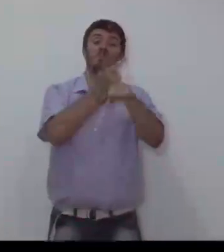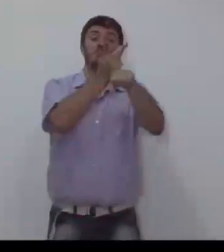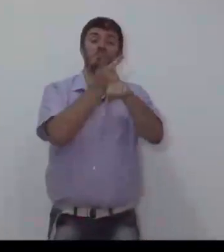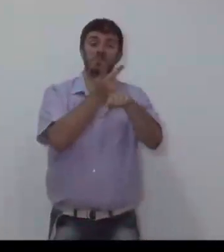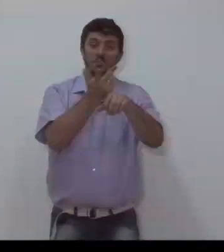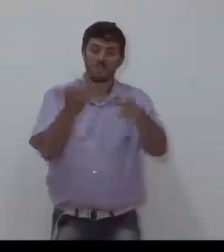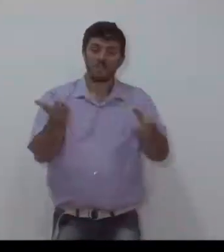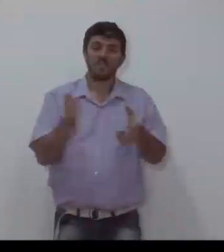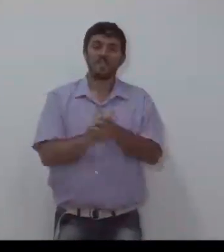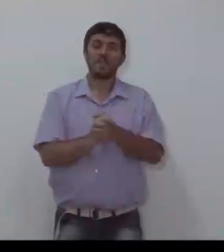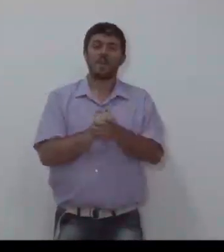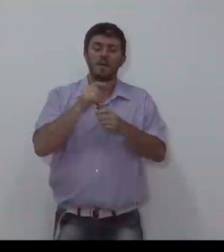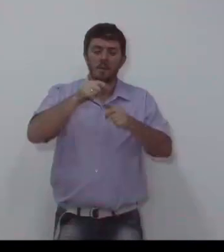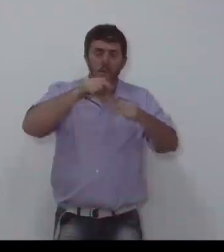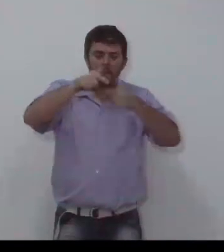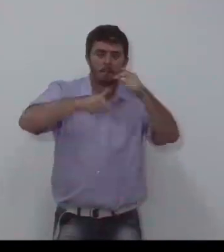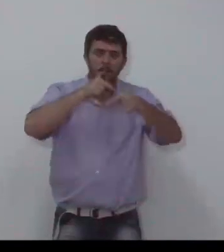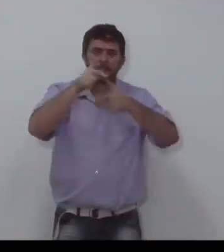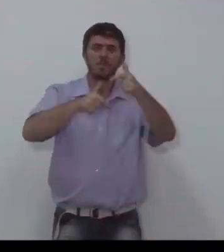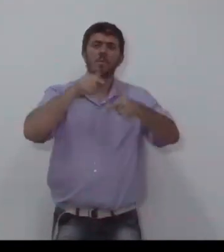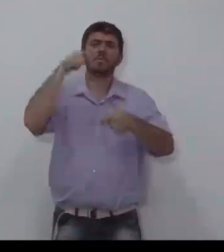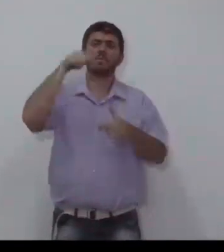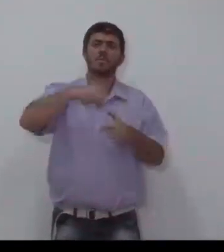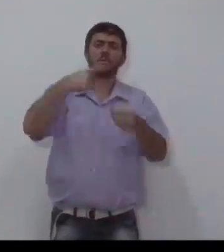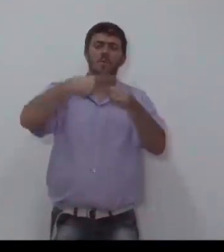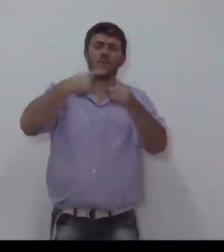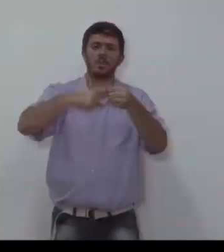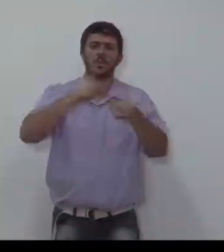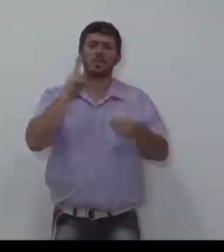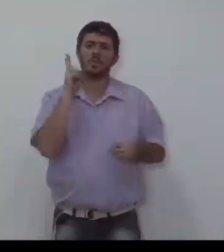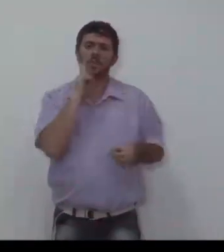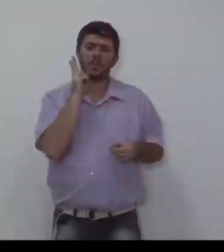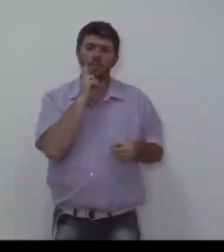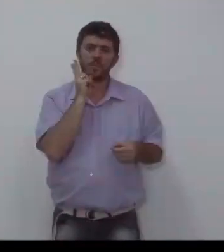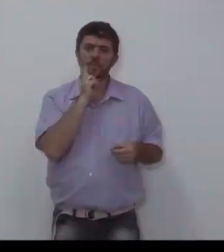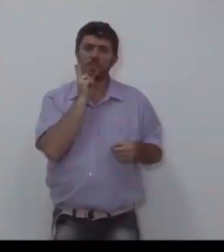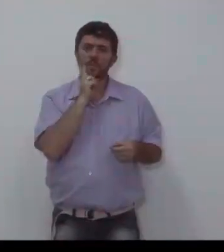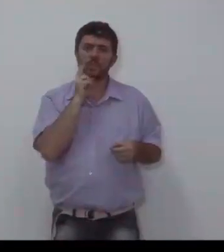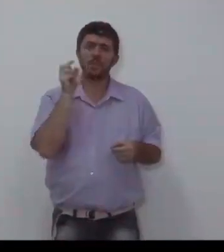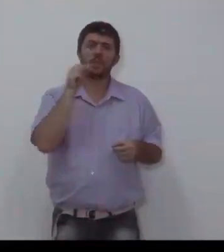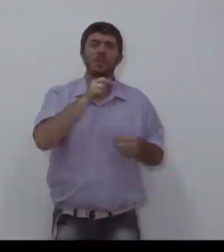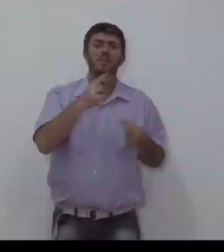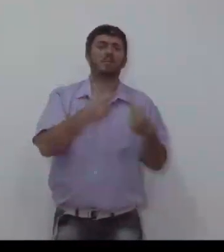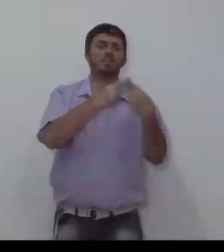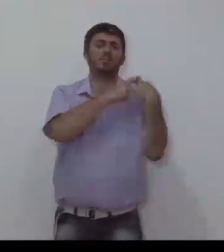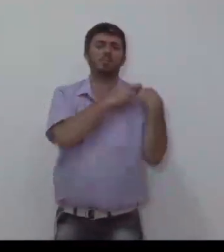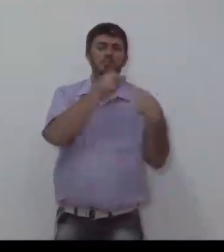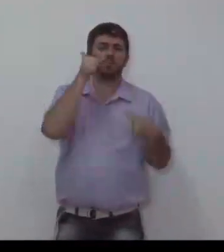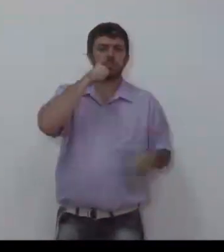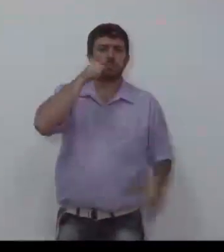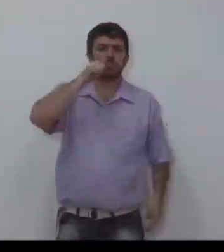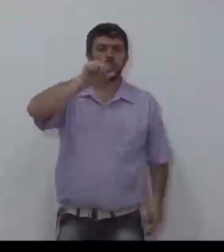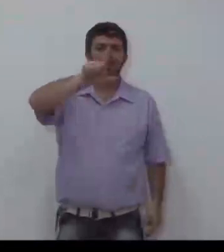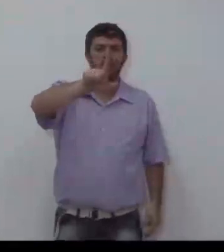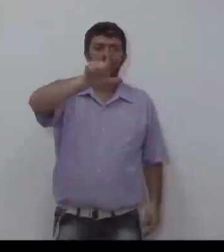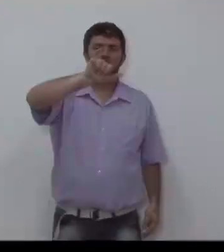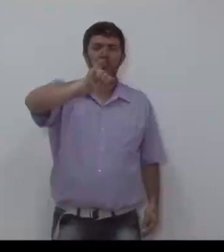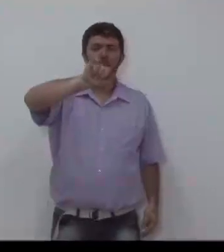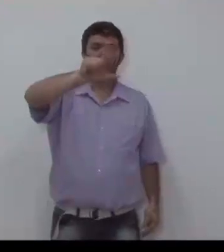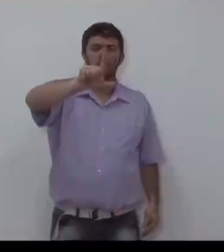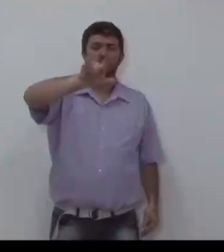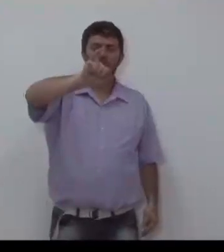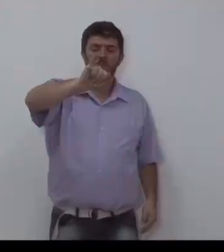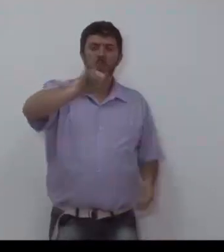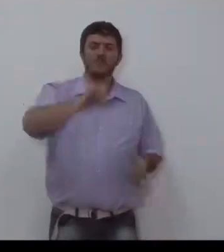nossas oficinas culturais, sob os cuidados da Lili Rossetti, é de